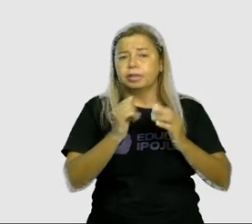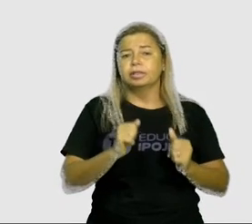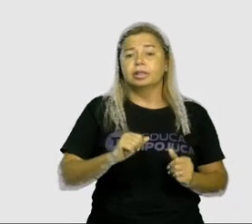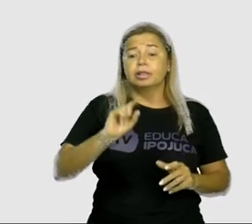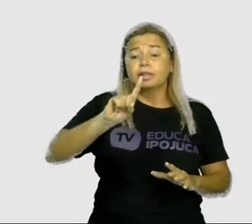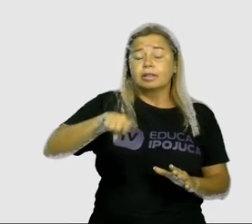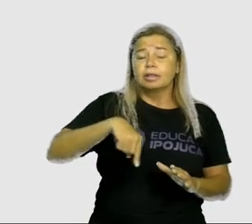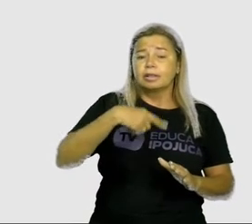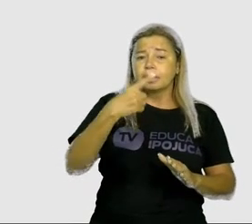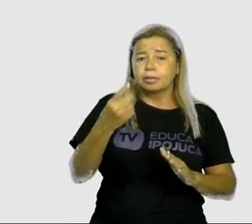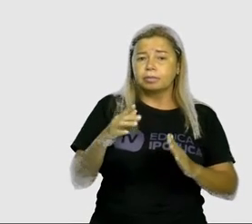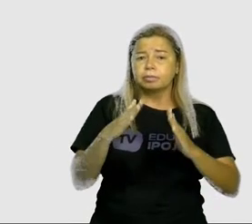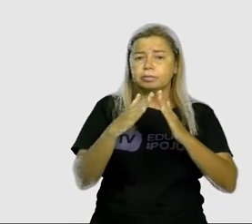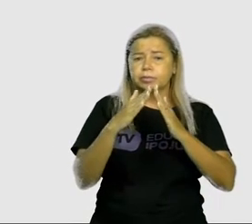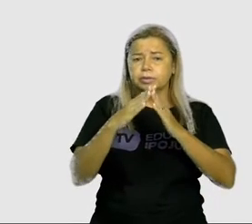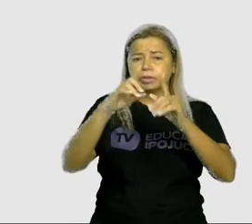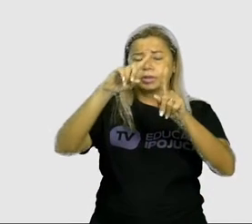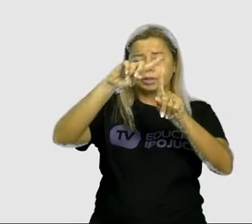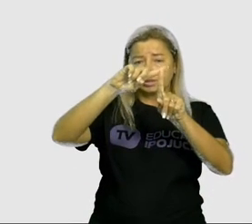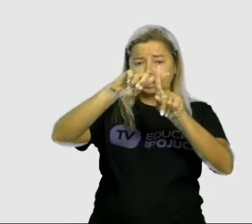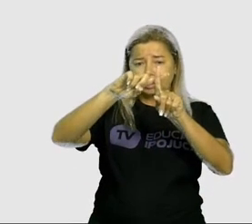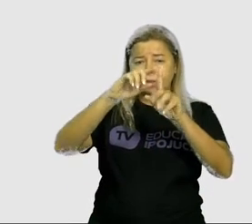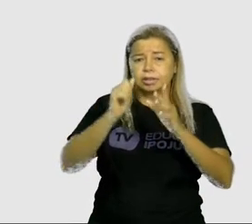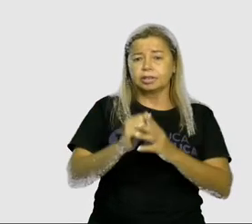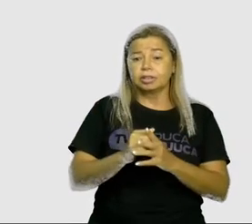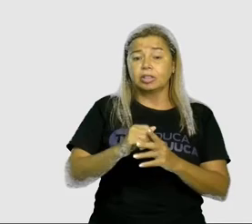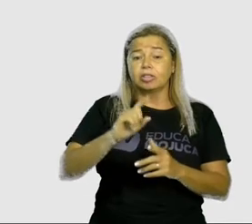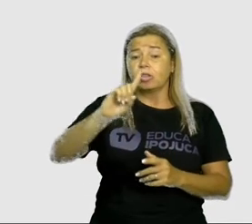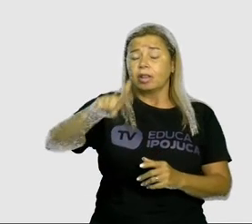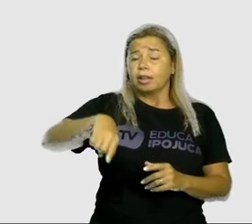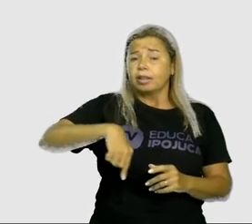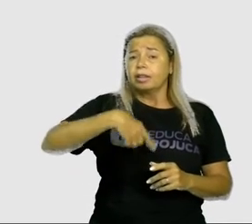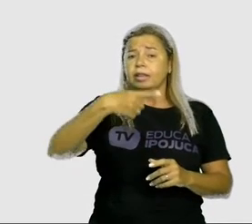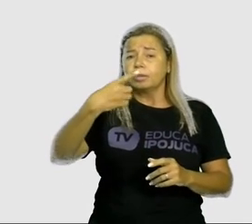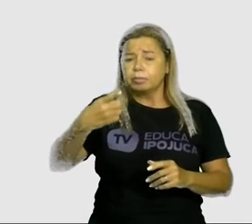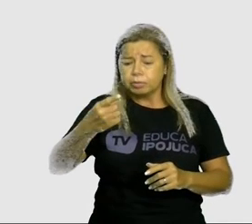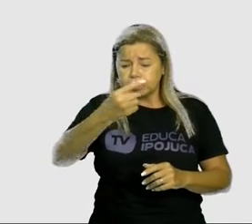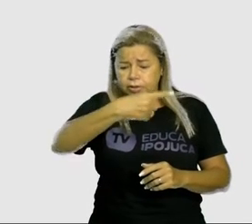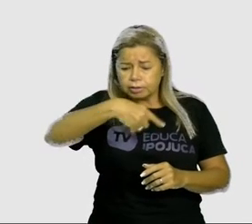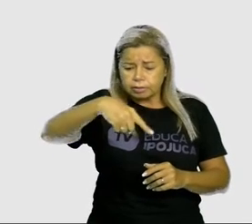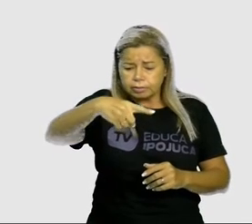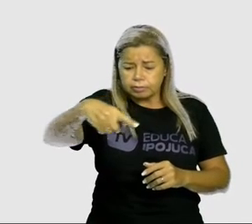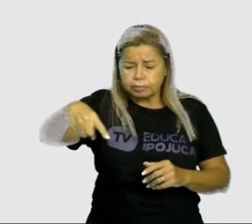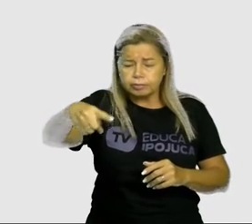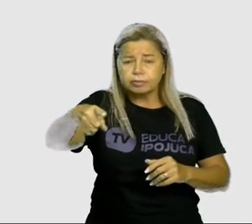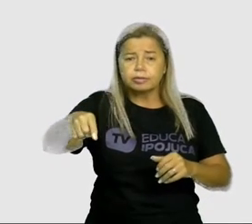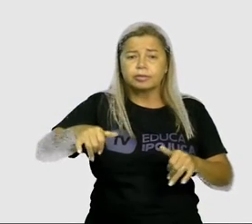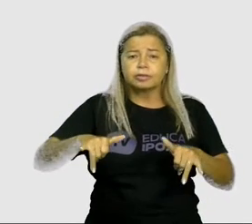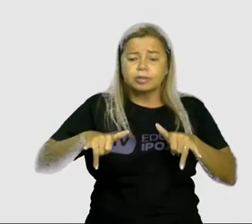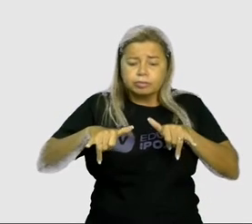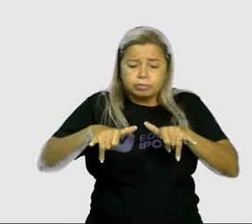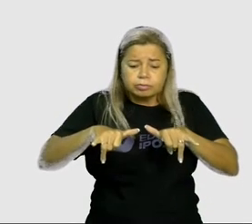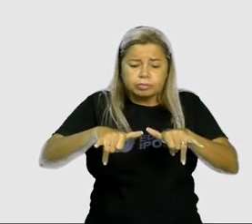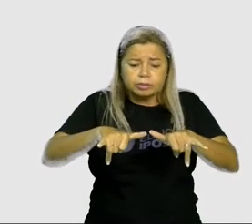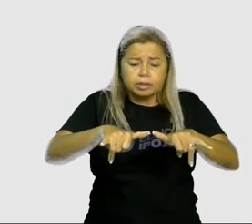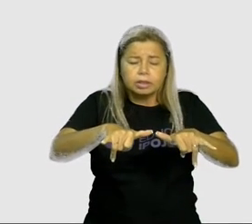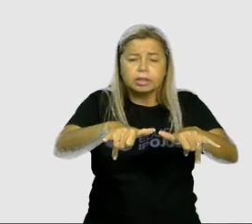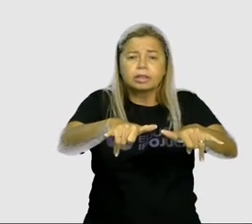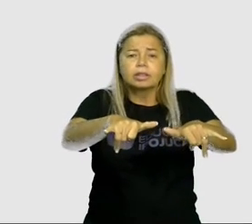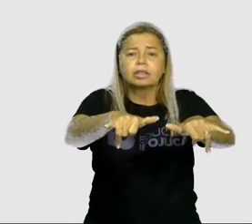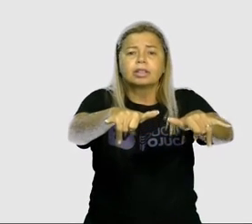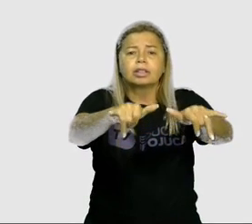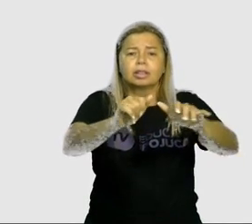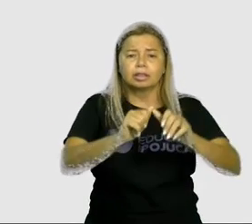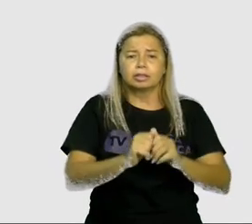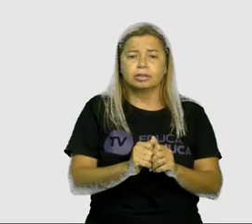igreja aí dobrando na frente do supermercado contornando o indo passando um